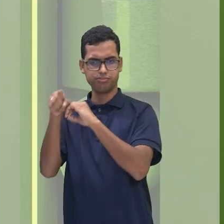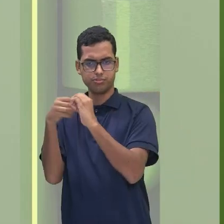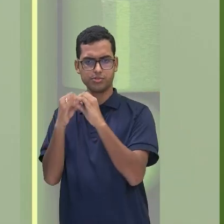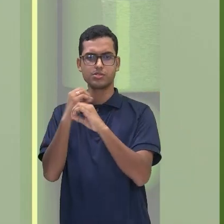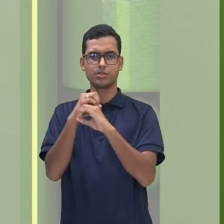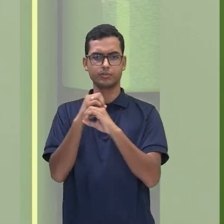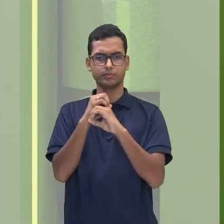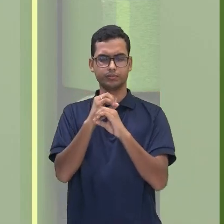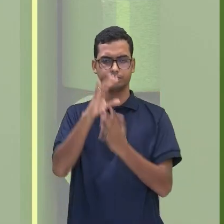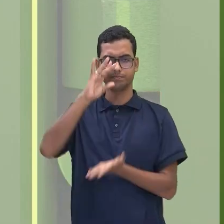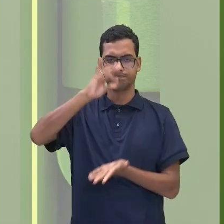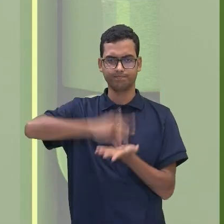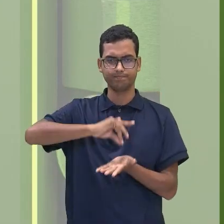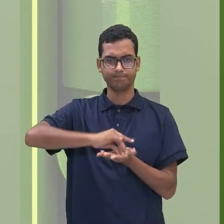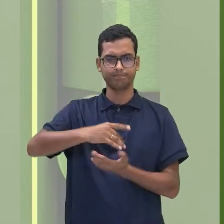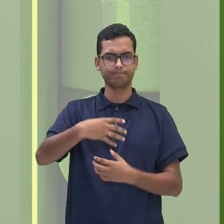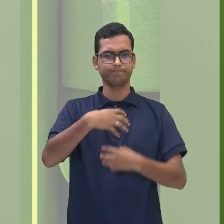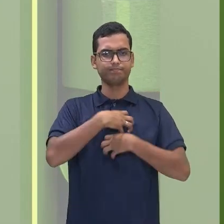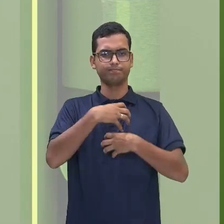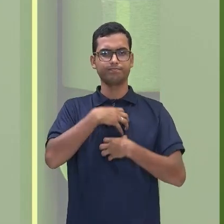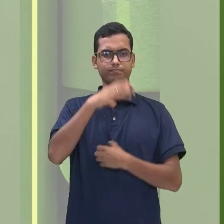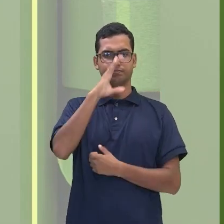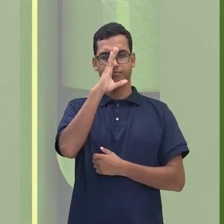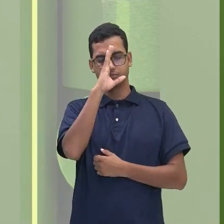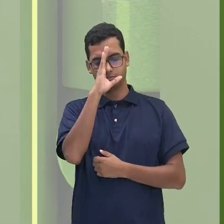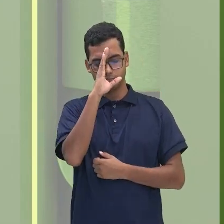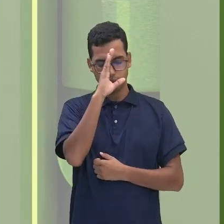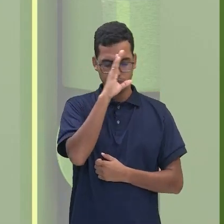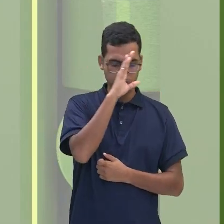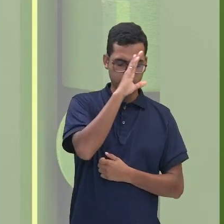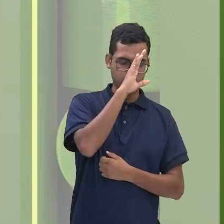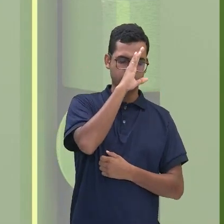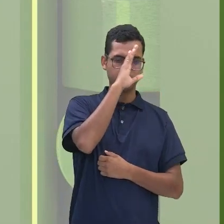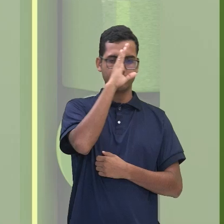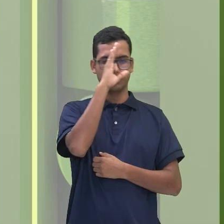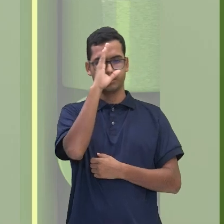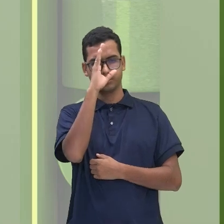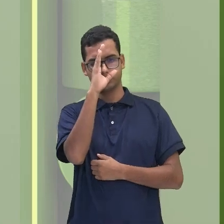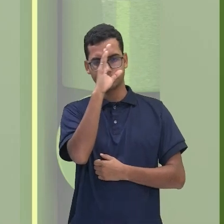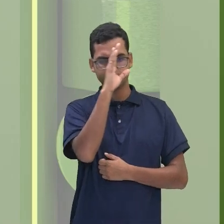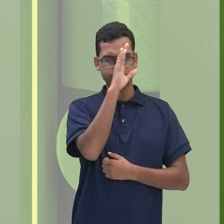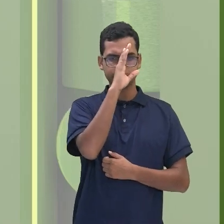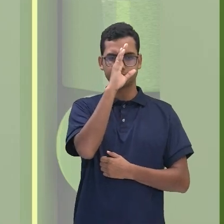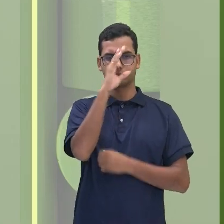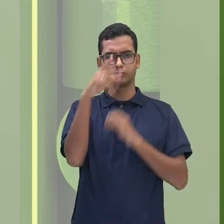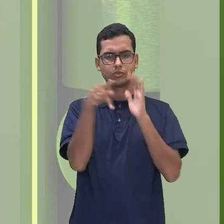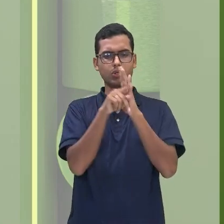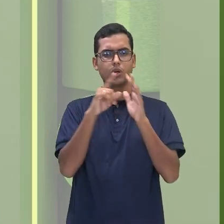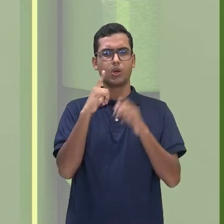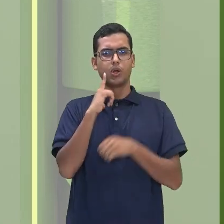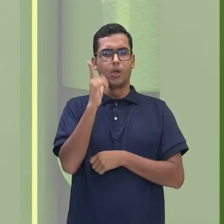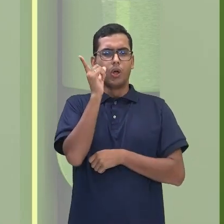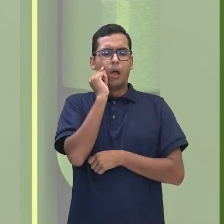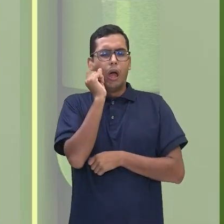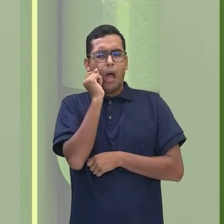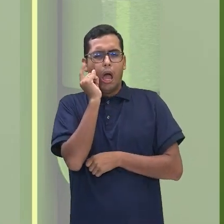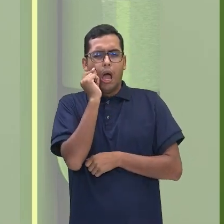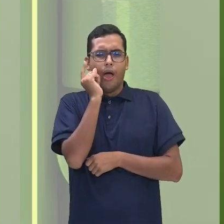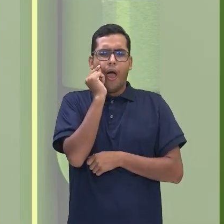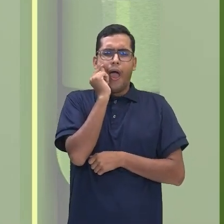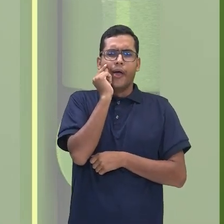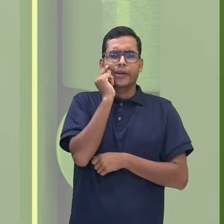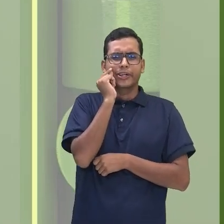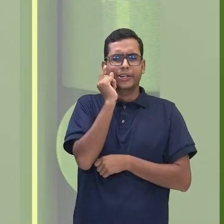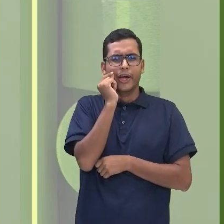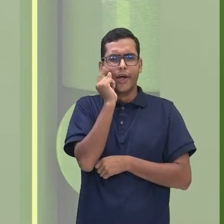sensação de sonolência, né? O teu metabolismo está começando a desacelerar, é porque o teu corpo não está funcionando direito. O